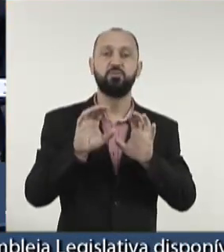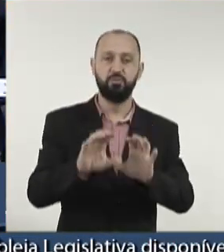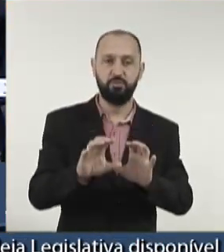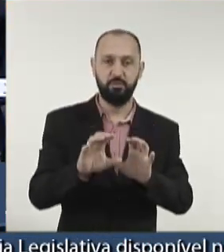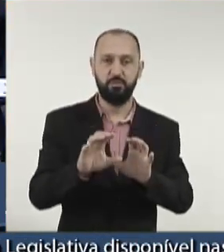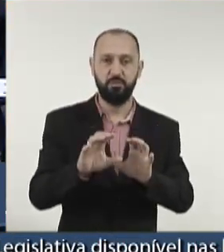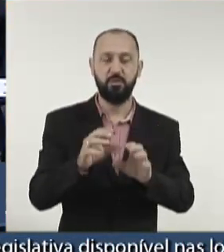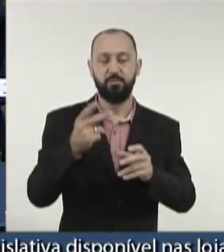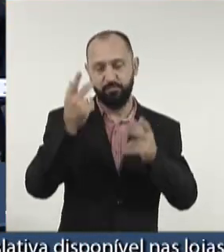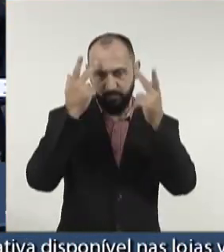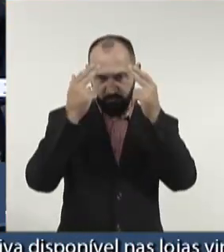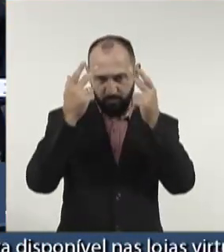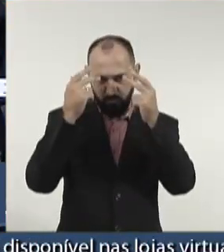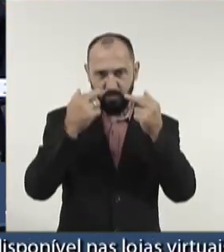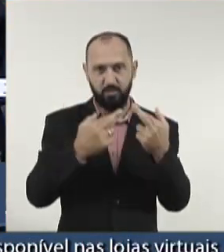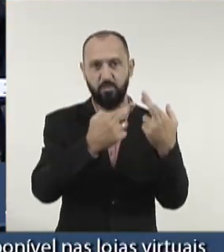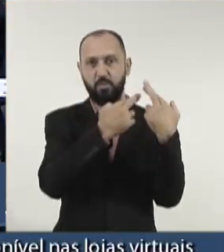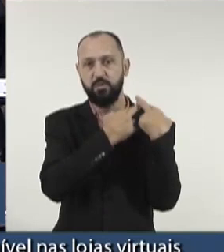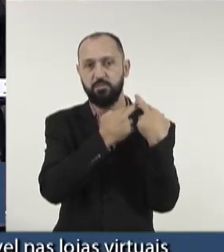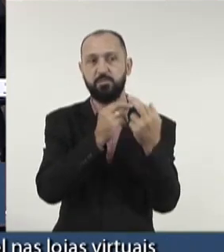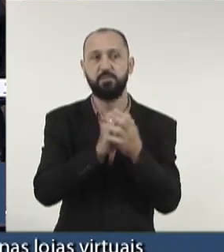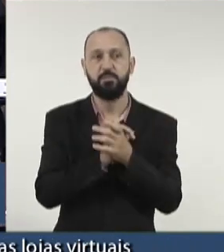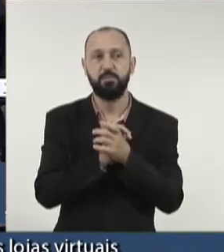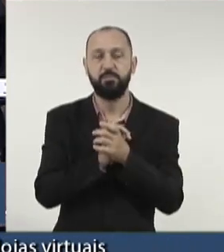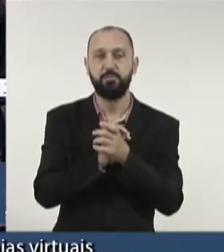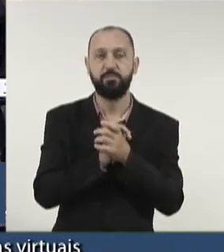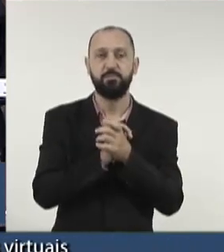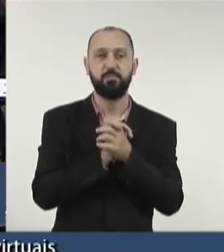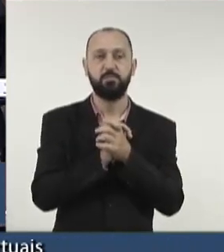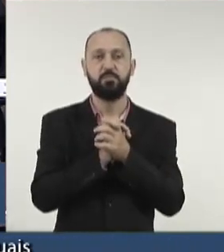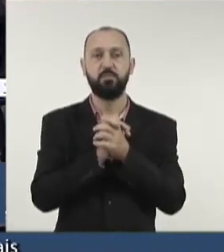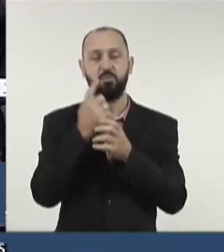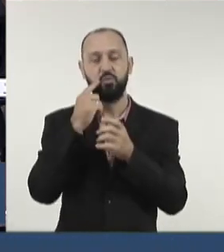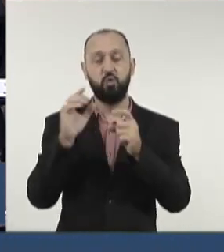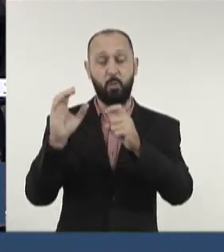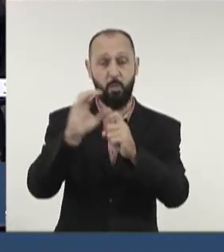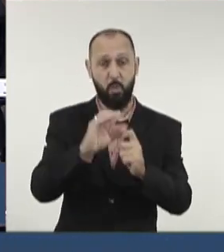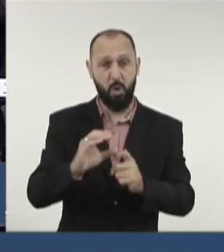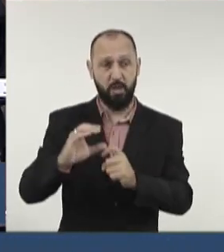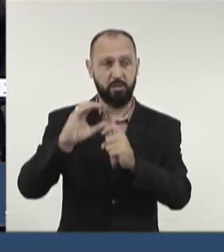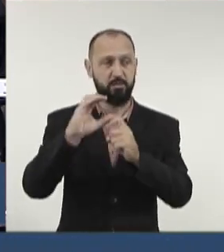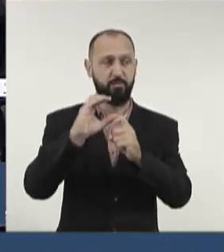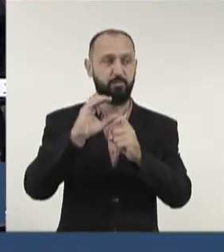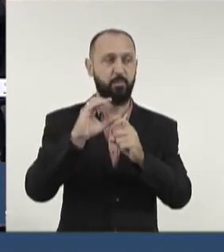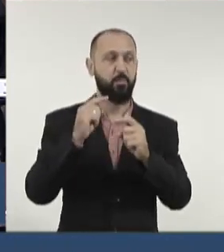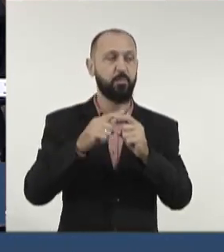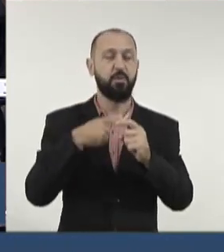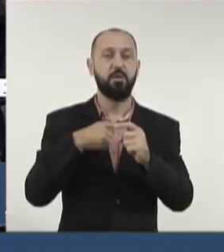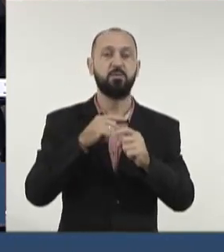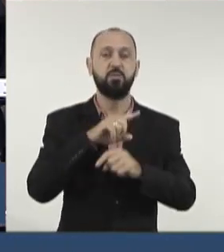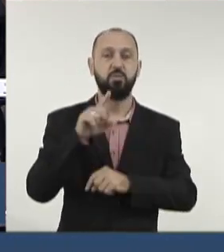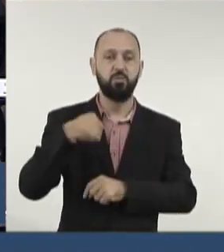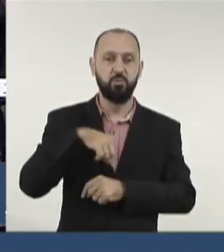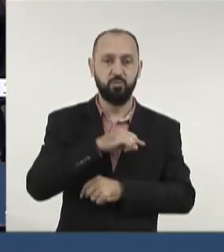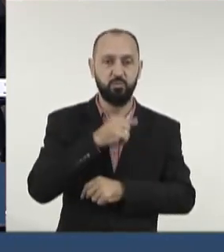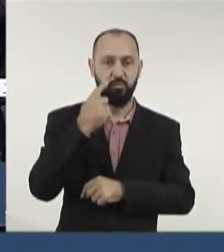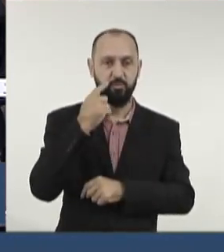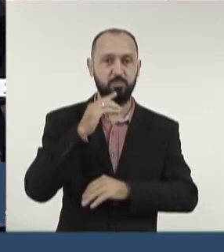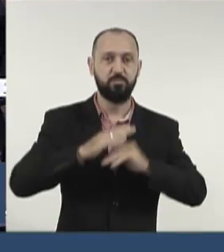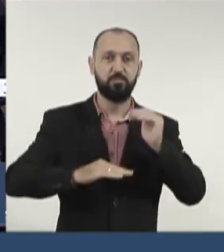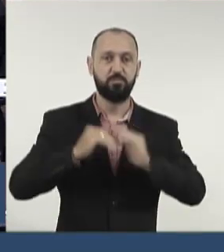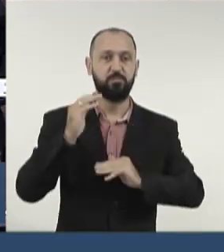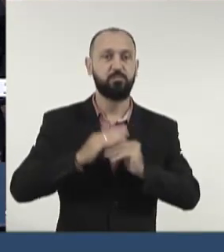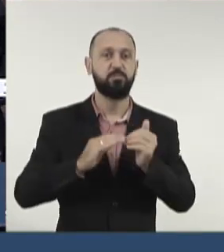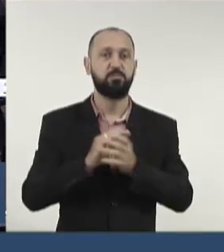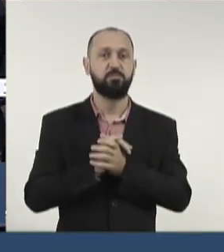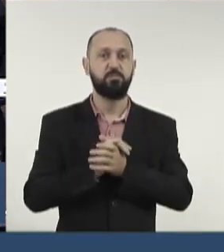maneira tranquila e com responsabilidade sobre o plano de saúde, porque esse é um bem do servidor e da